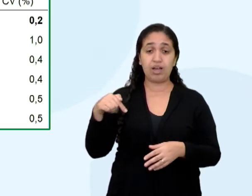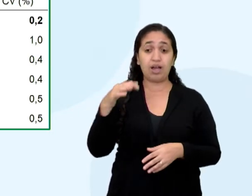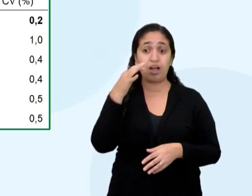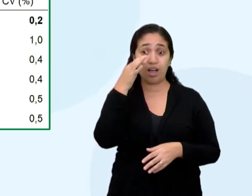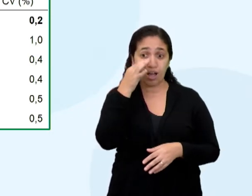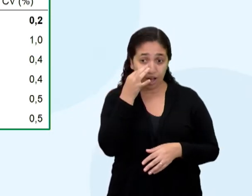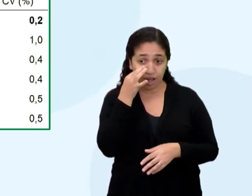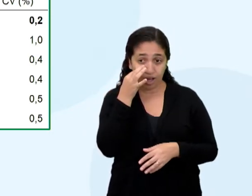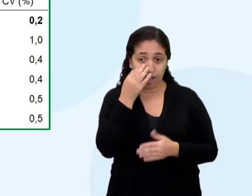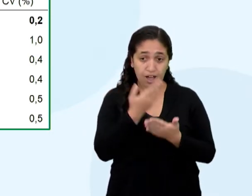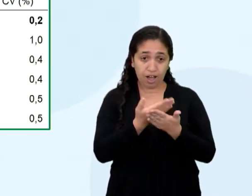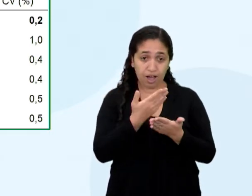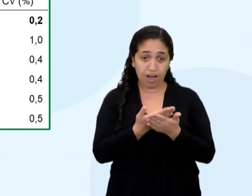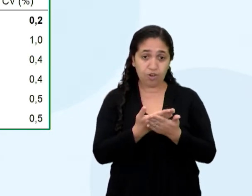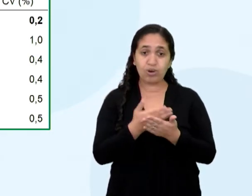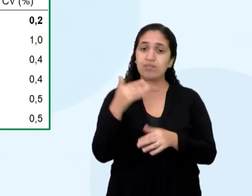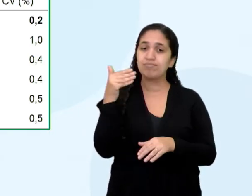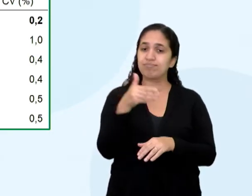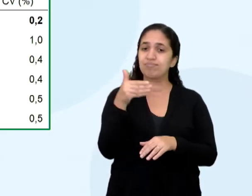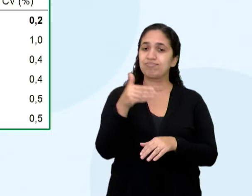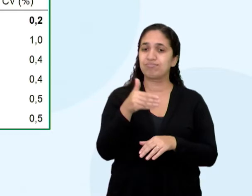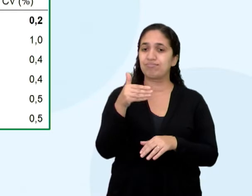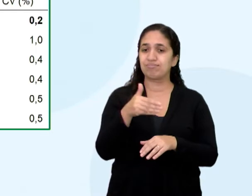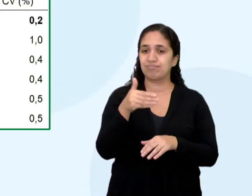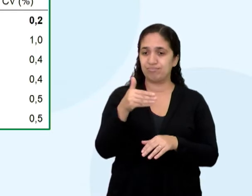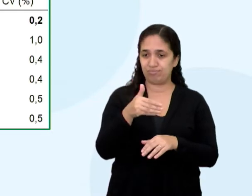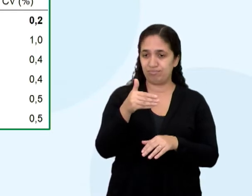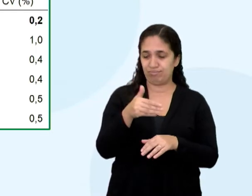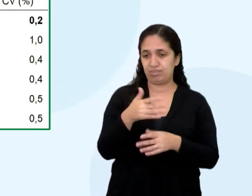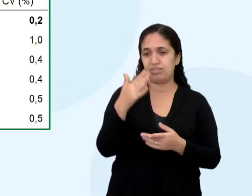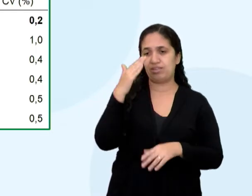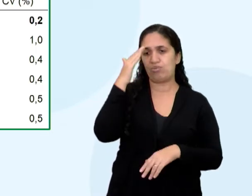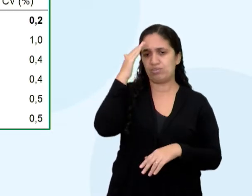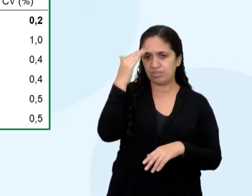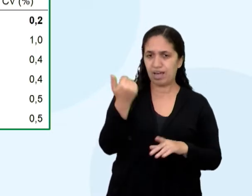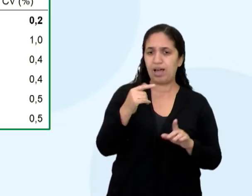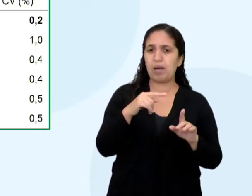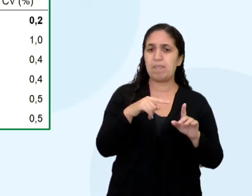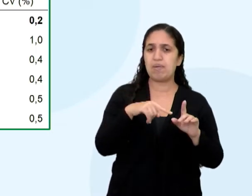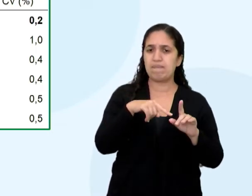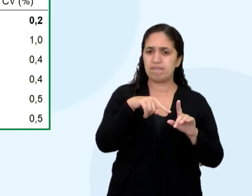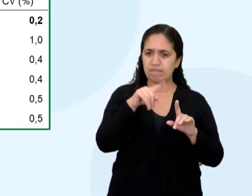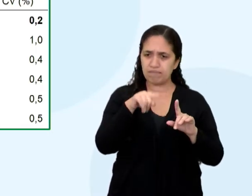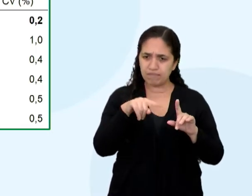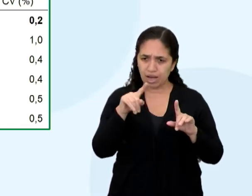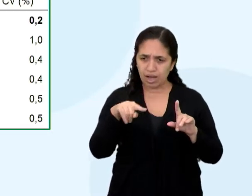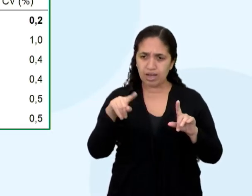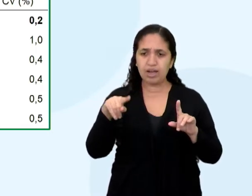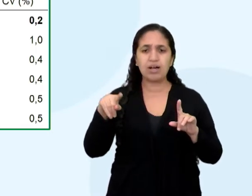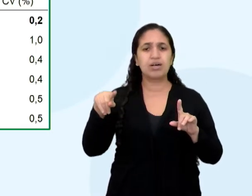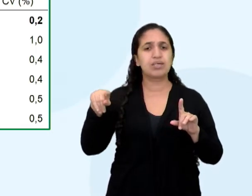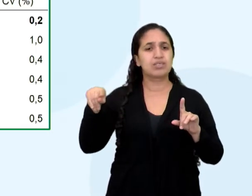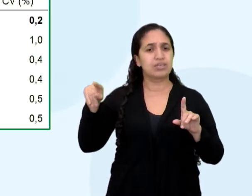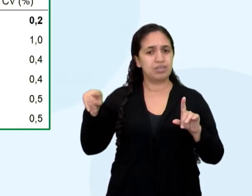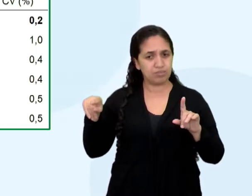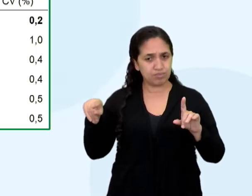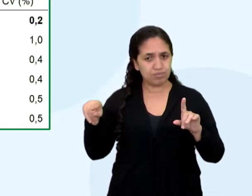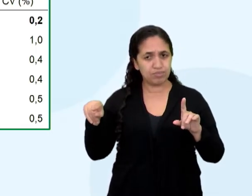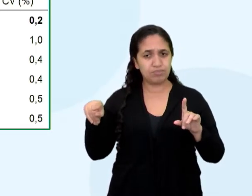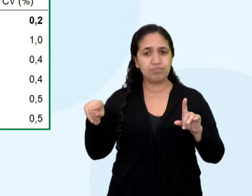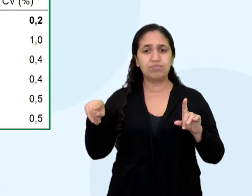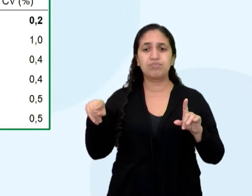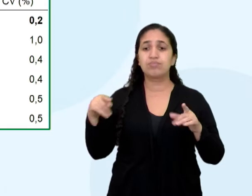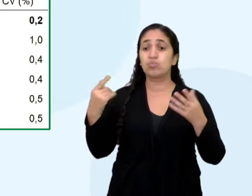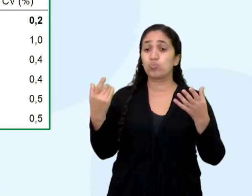presenciais. Com indicação do coeficiente de variação, a gente já falou do coeficiente, ok? Esse coeficiente de